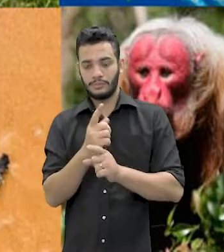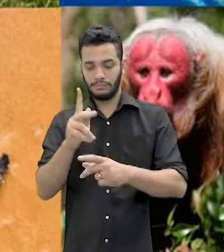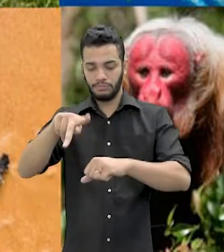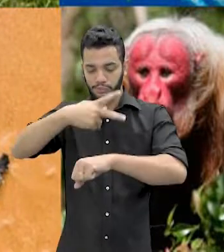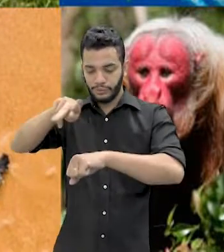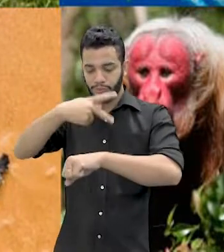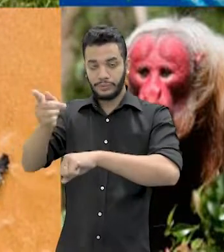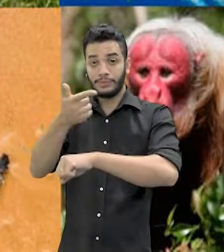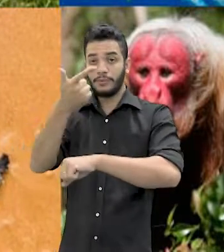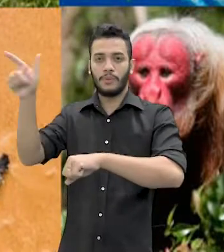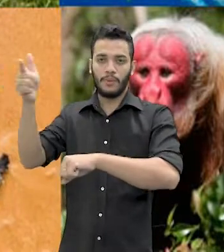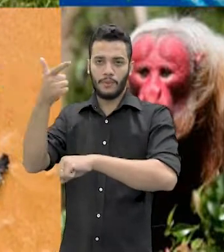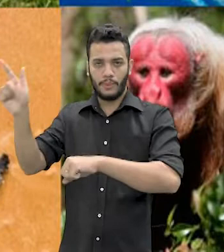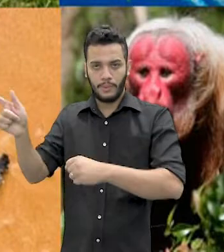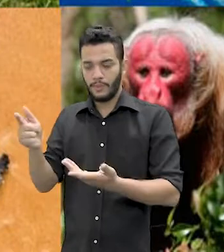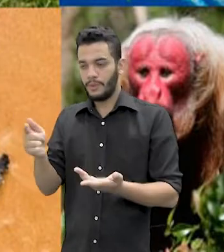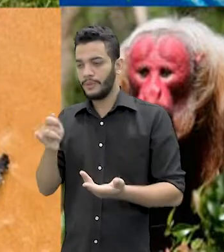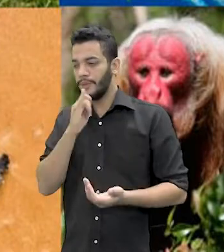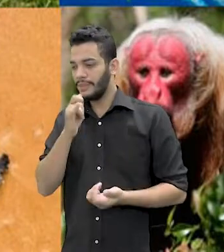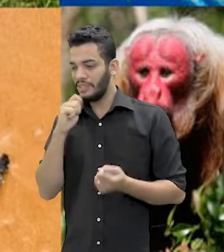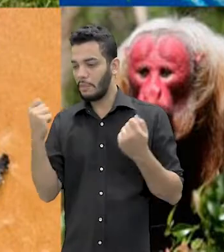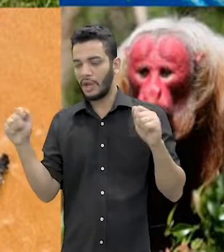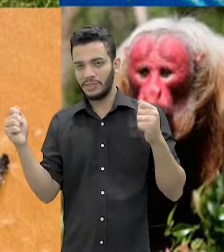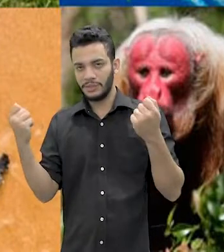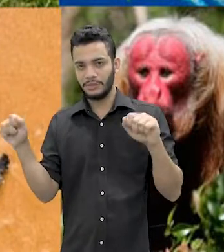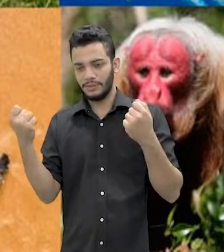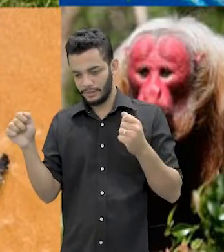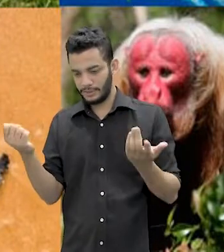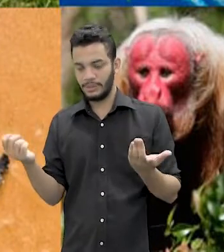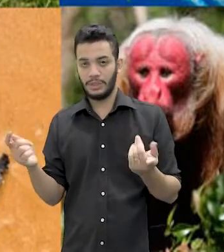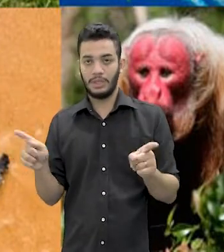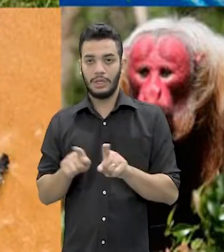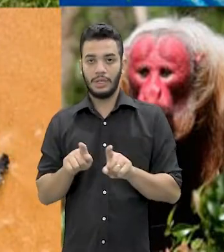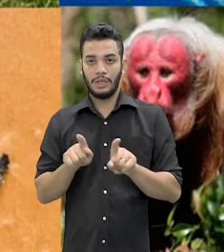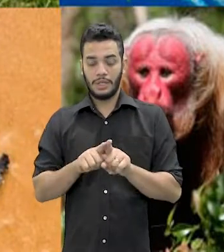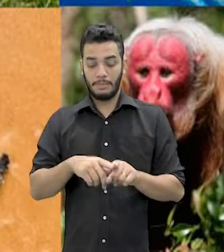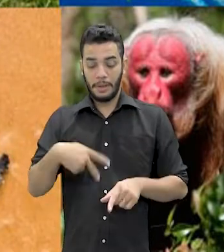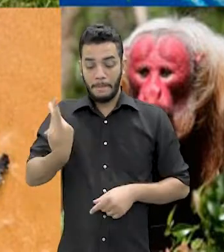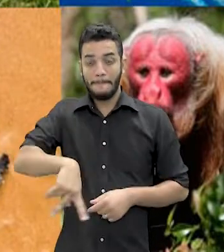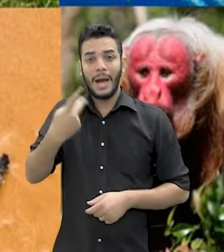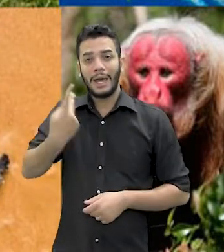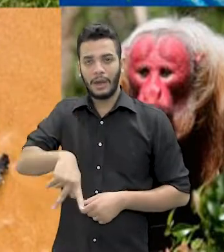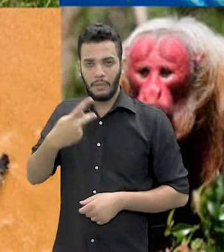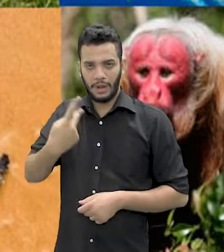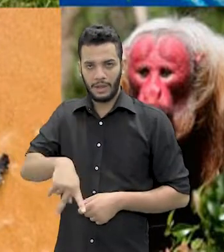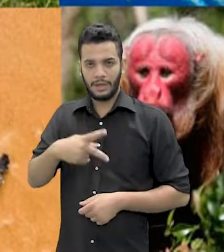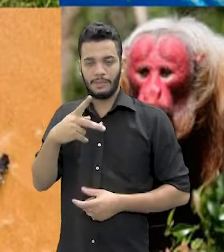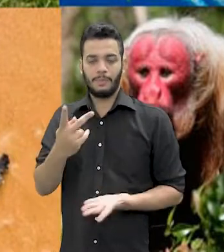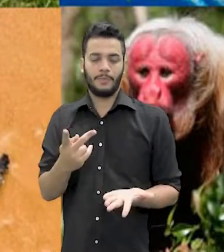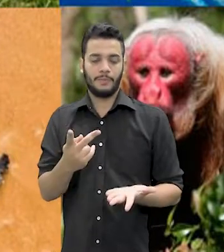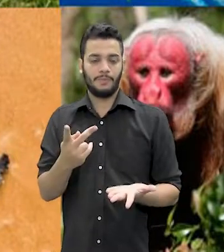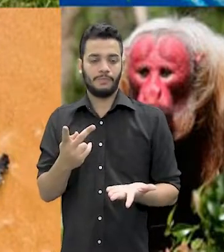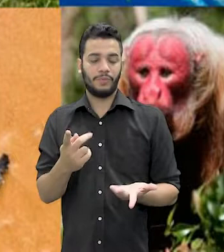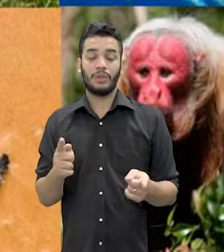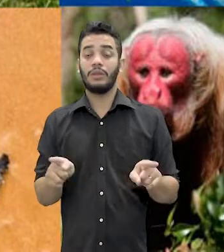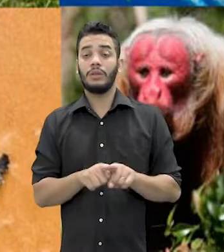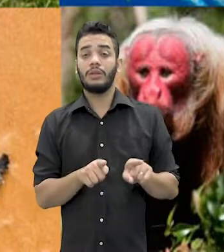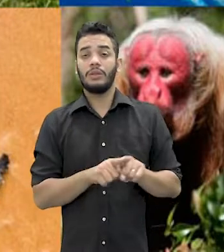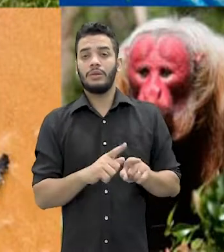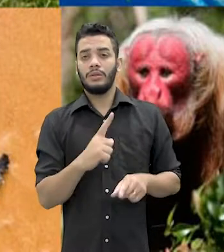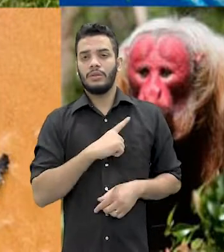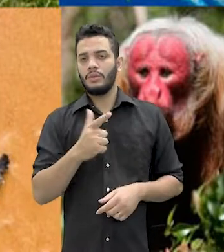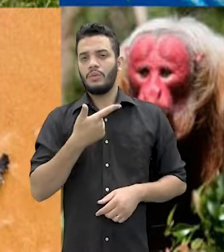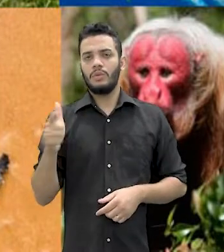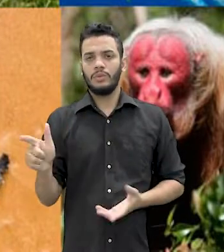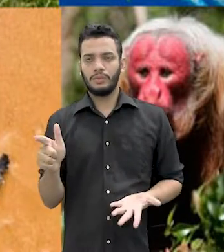as populações são pequenas e criticamente ameaçadas. O passarinho limpa-folha do Nordeste é uma ave endêmica da